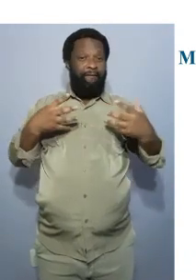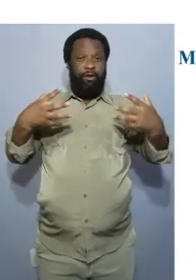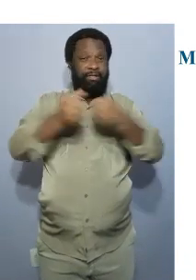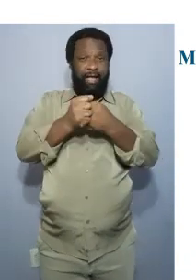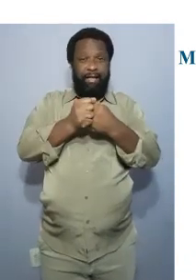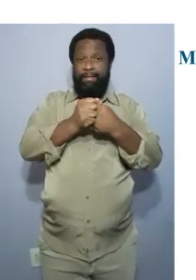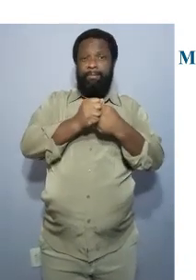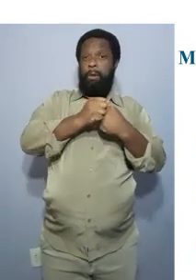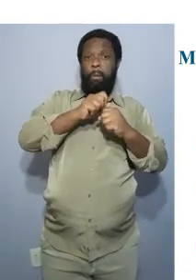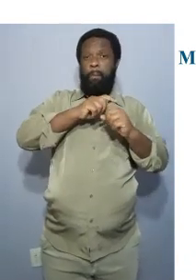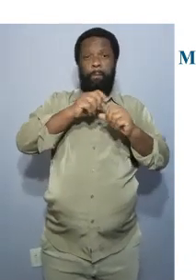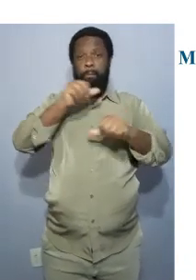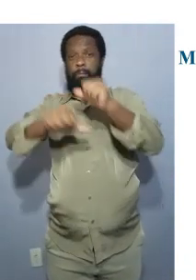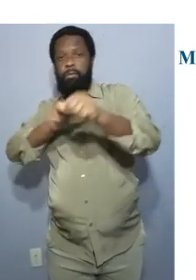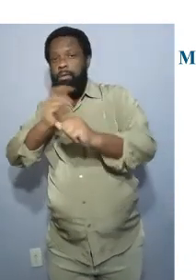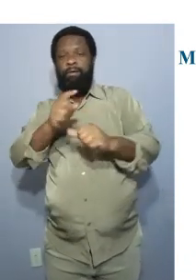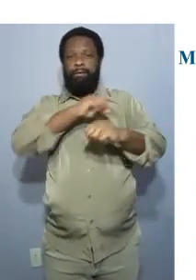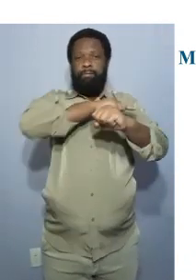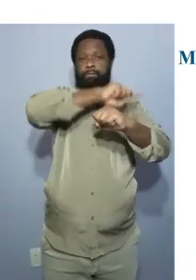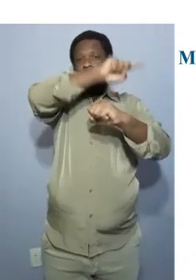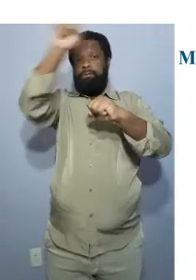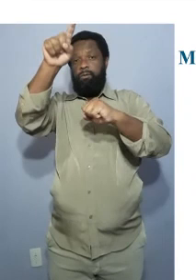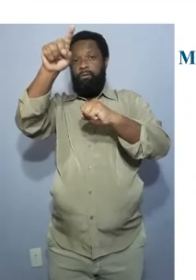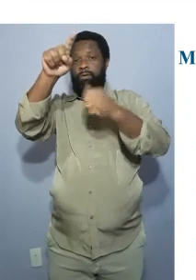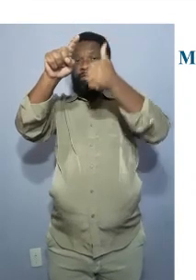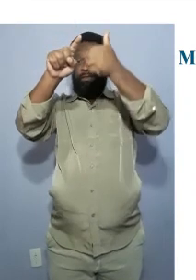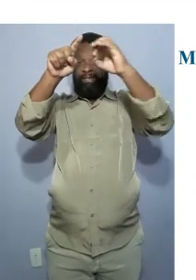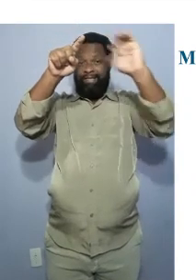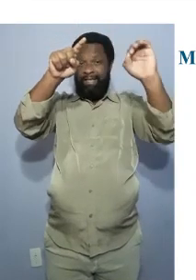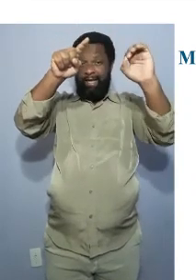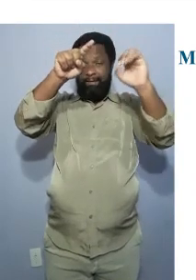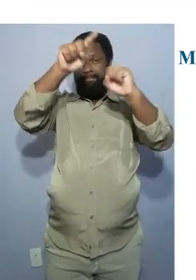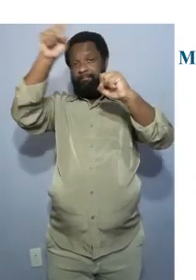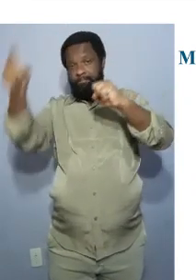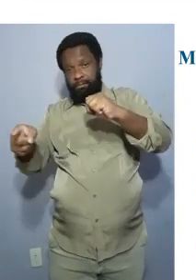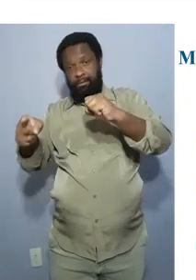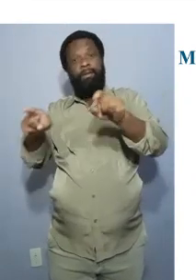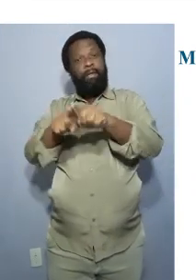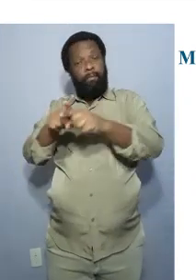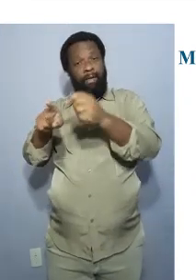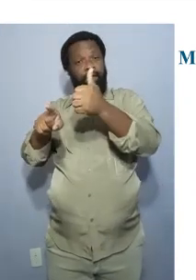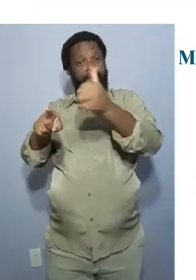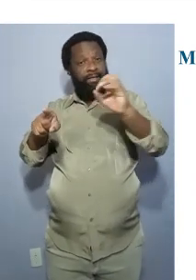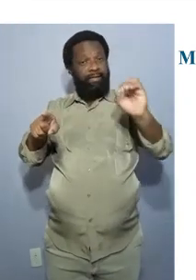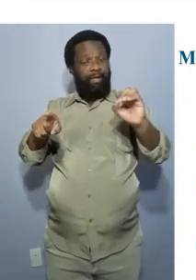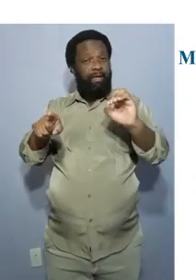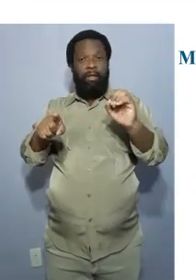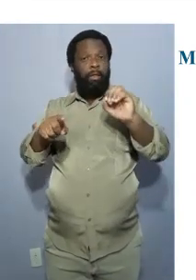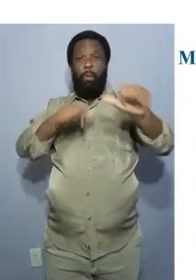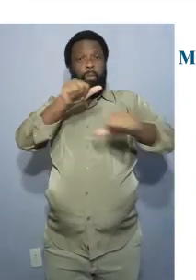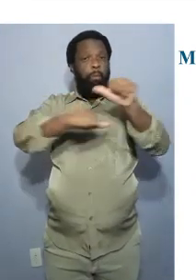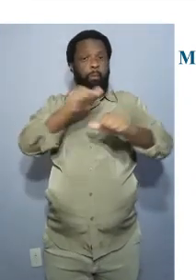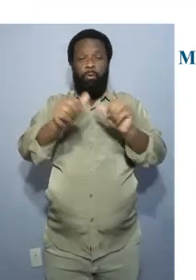não muda. Então, se aqui eu tenho 100 km por hora, aqui eu tenho 100 km por hora. Você não